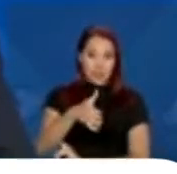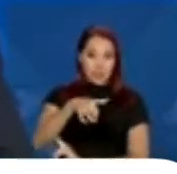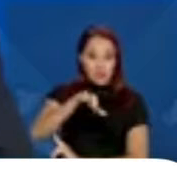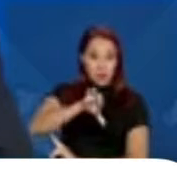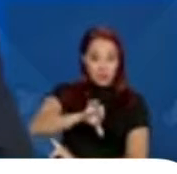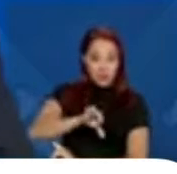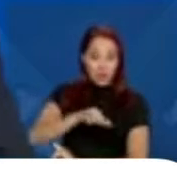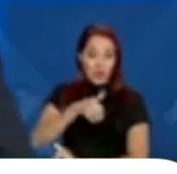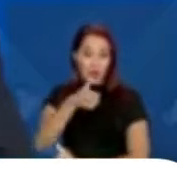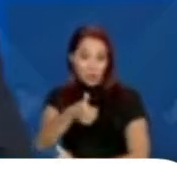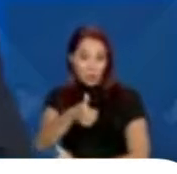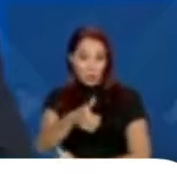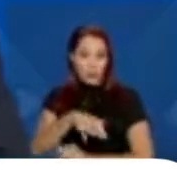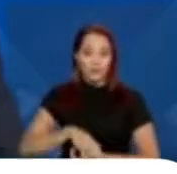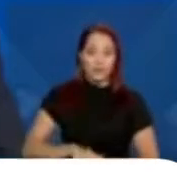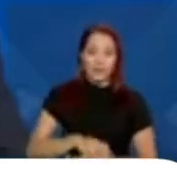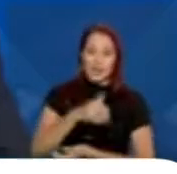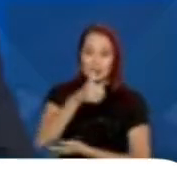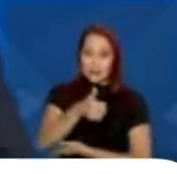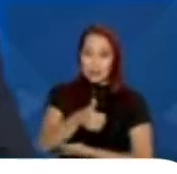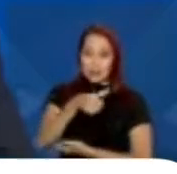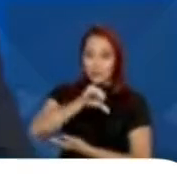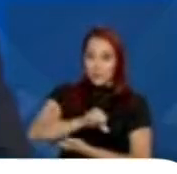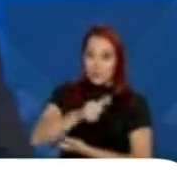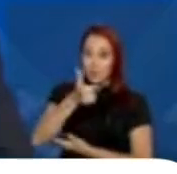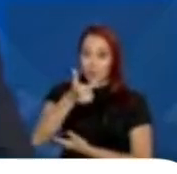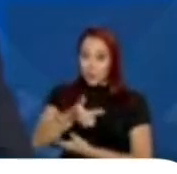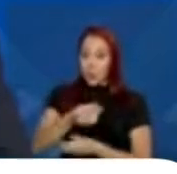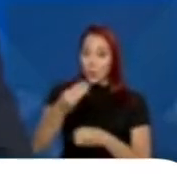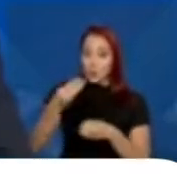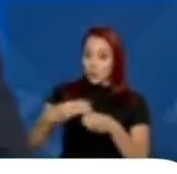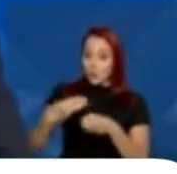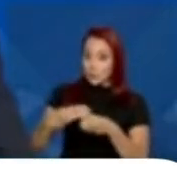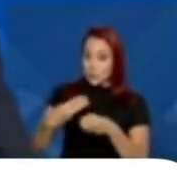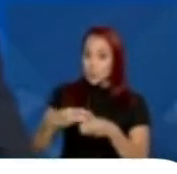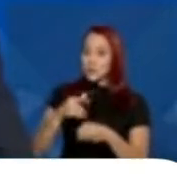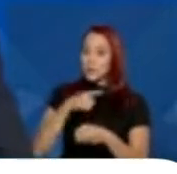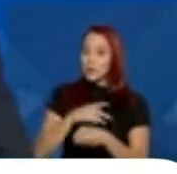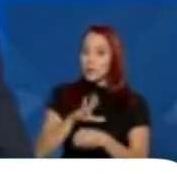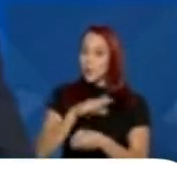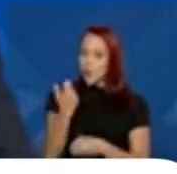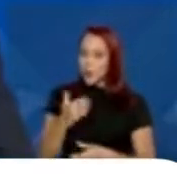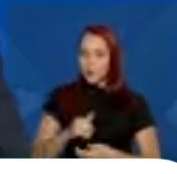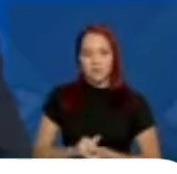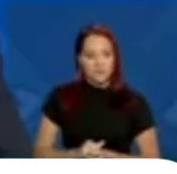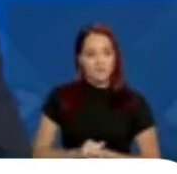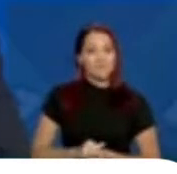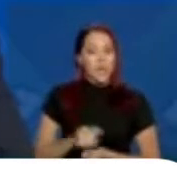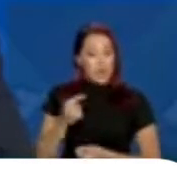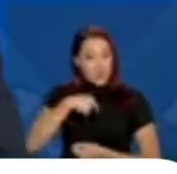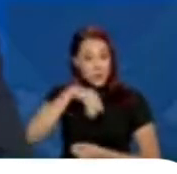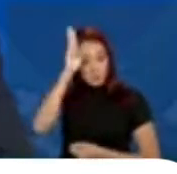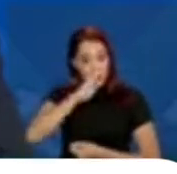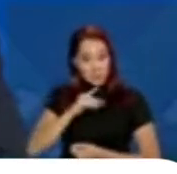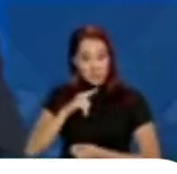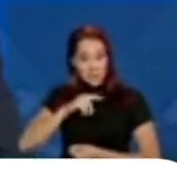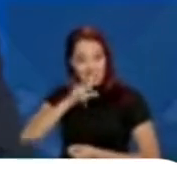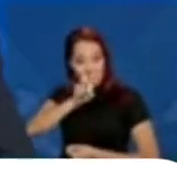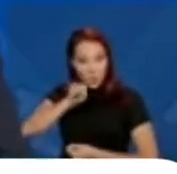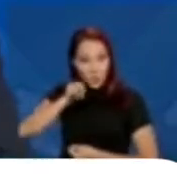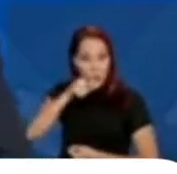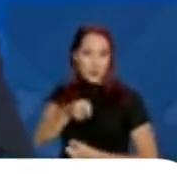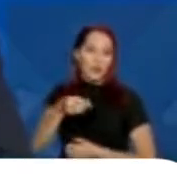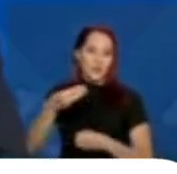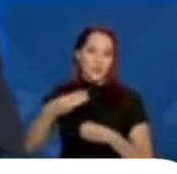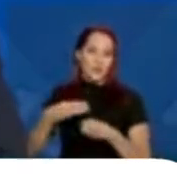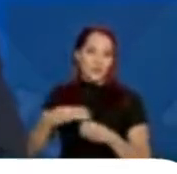192 municípios tiveram óbitos. São 5.600 municípios no nosso país. Não podemos